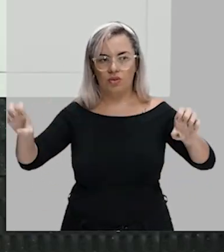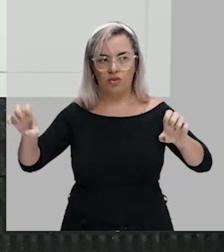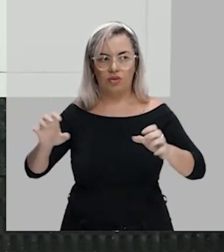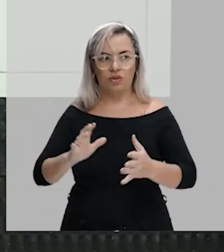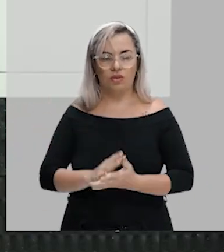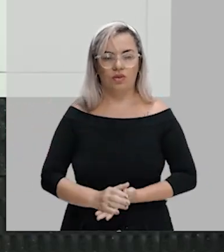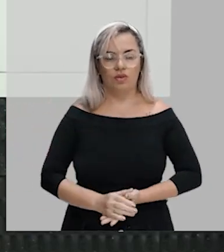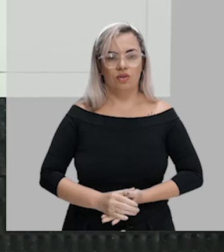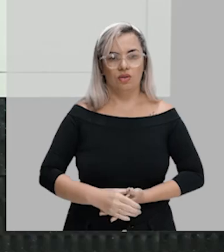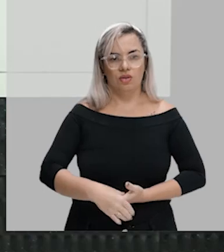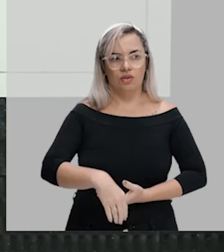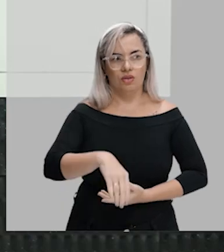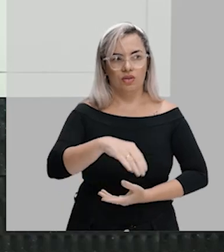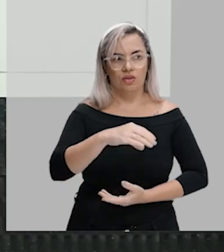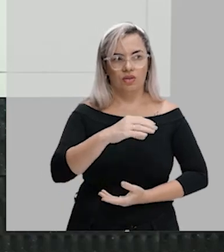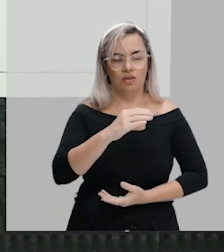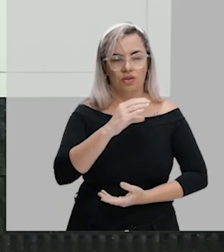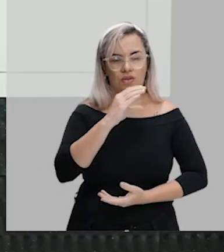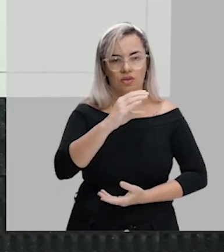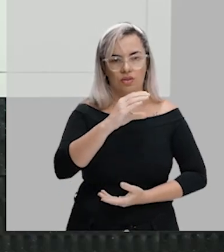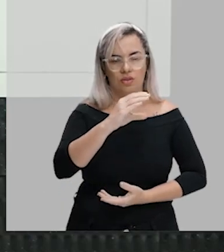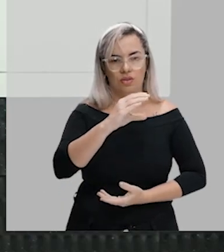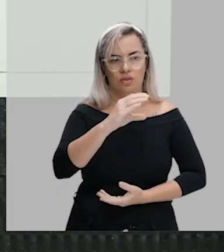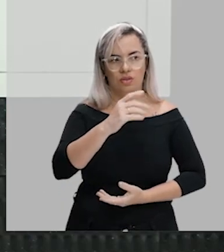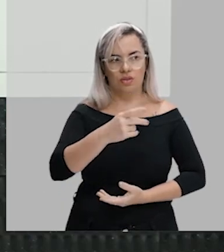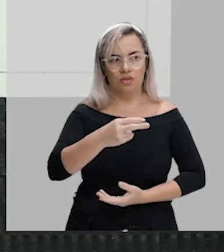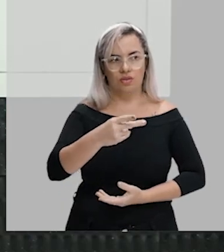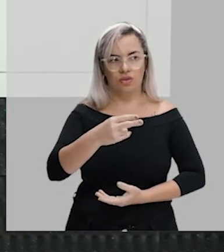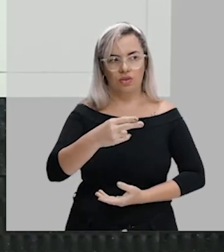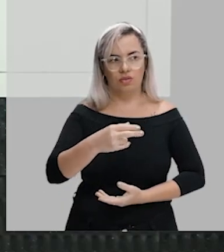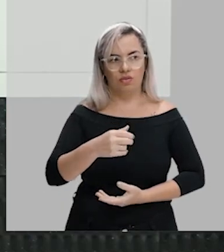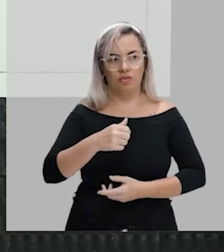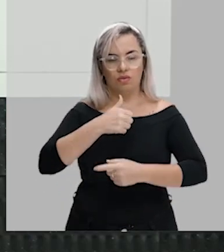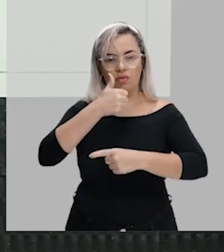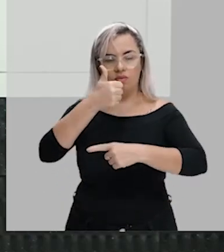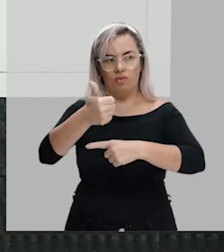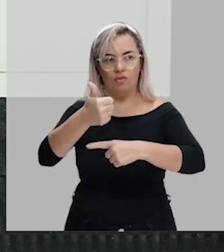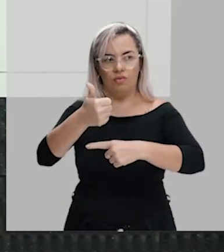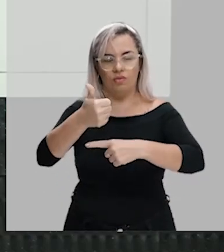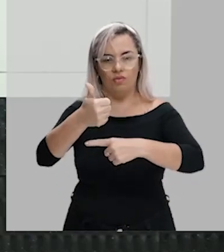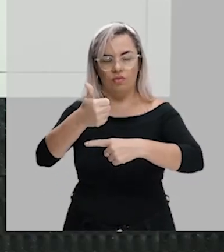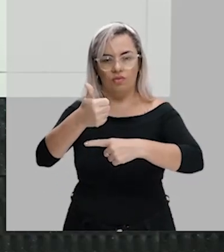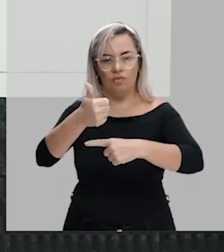1 sobre, né, a raiz da